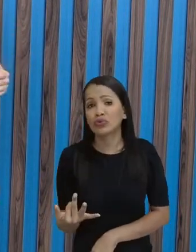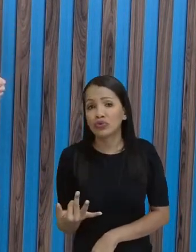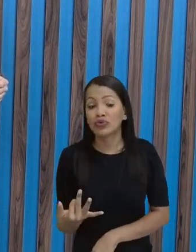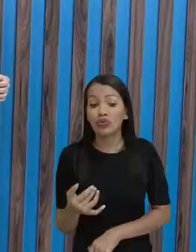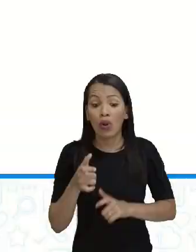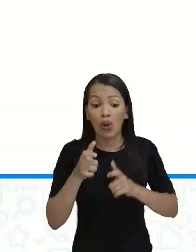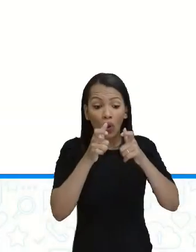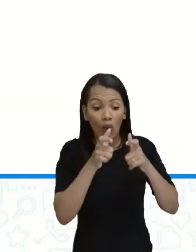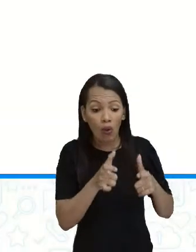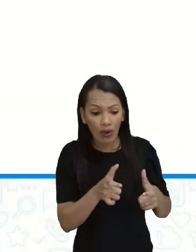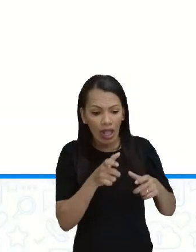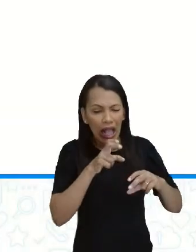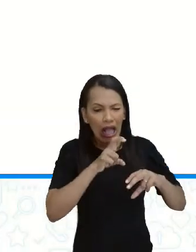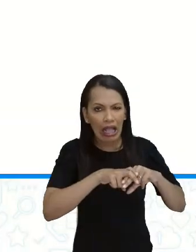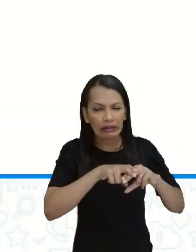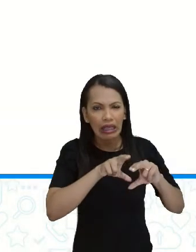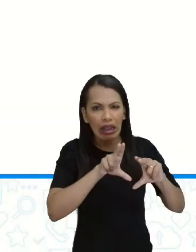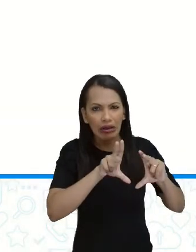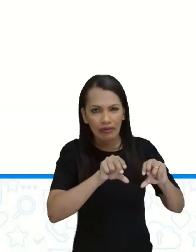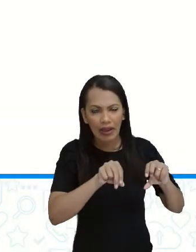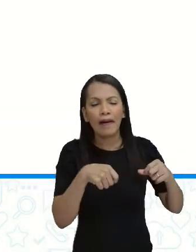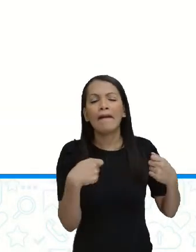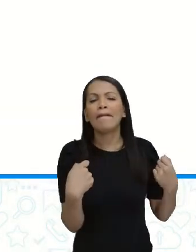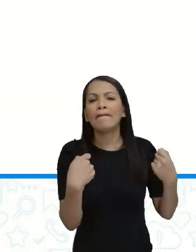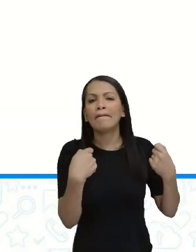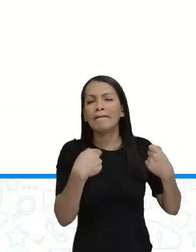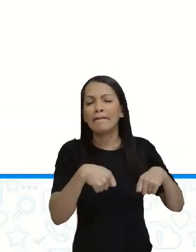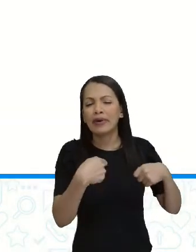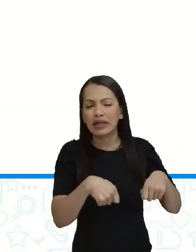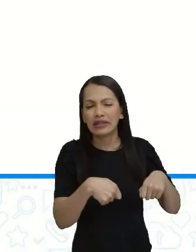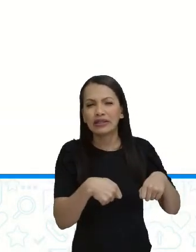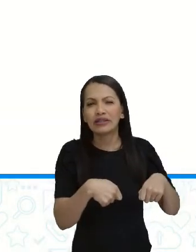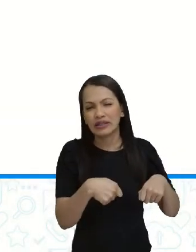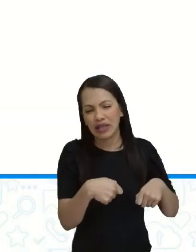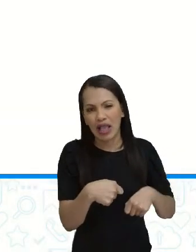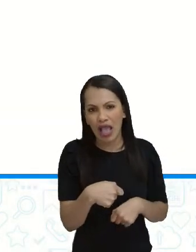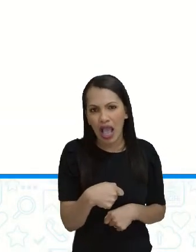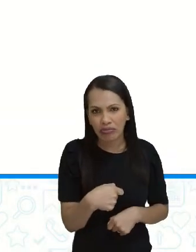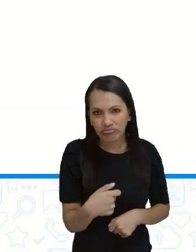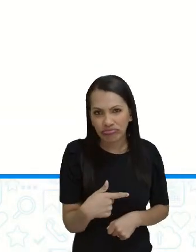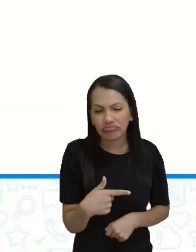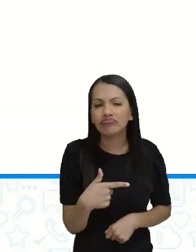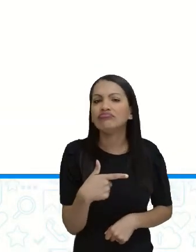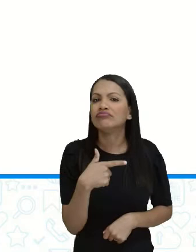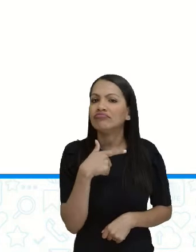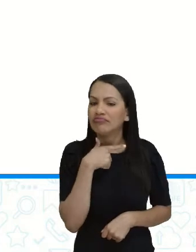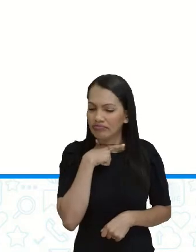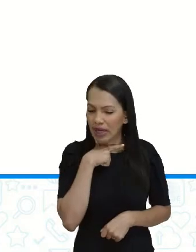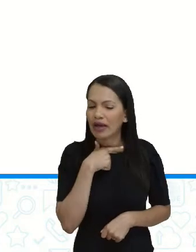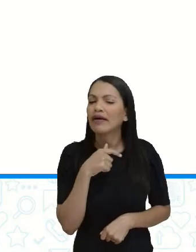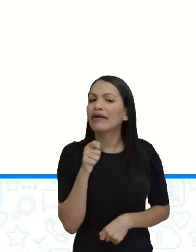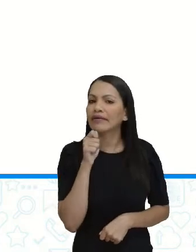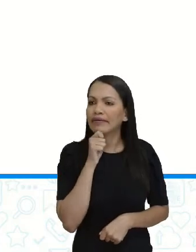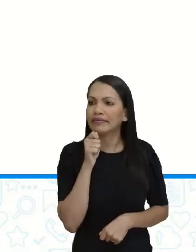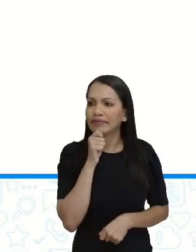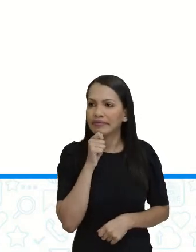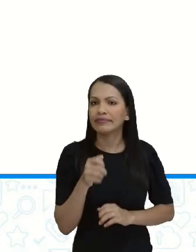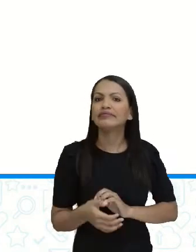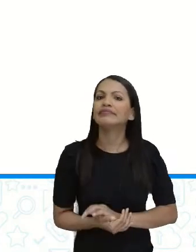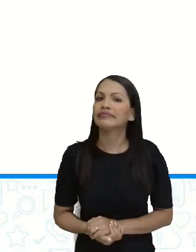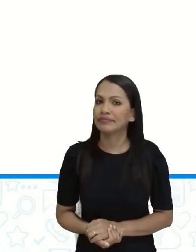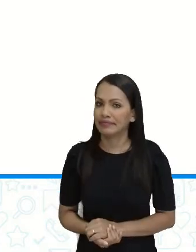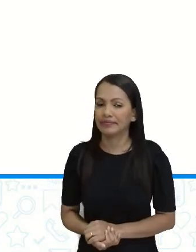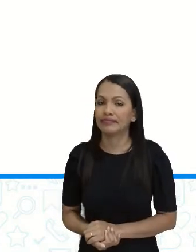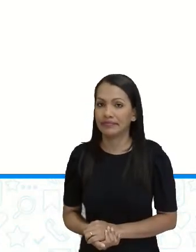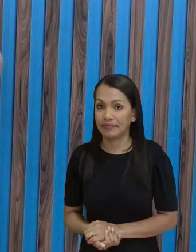Professora Abigail, por gentileza, professora Abigail. Quantos assentos estão vagos, professora Verônica? Quantos assentos